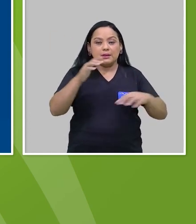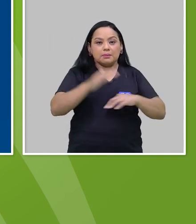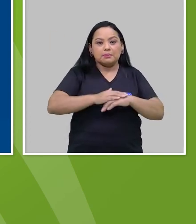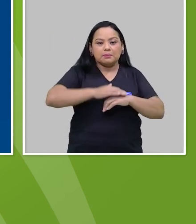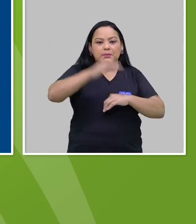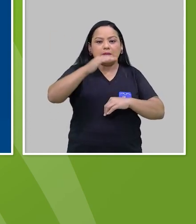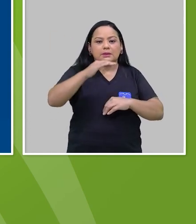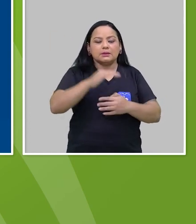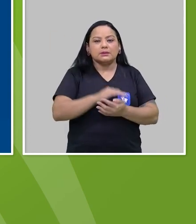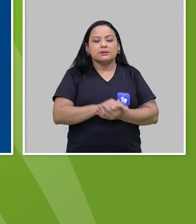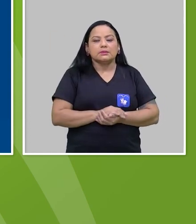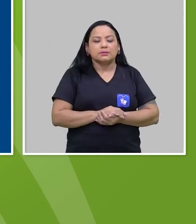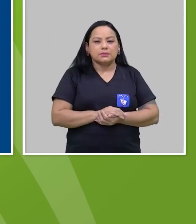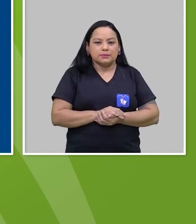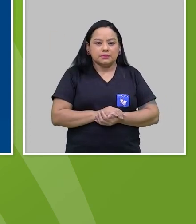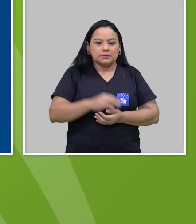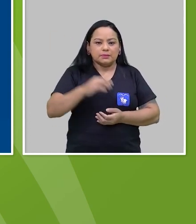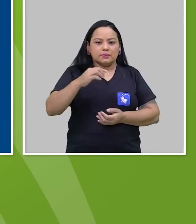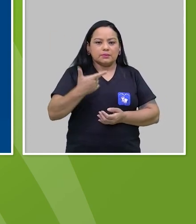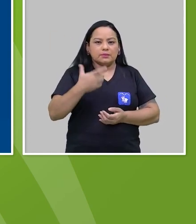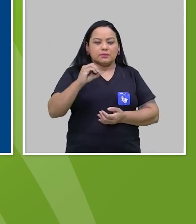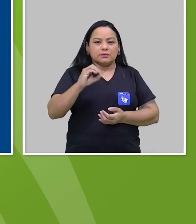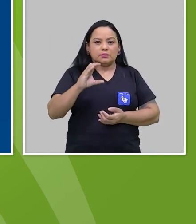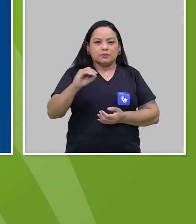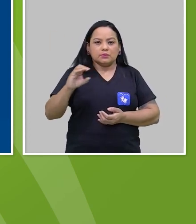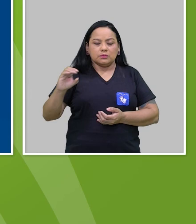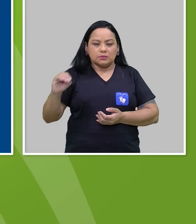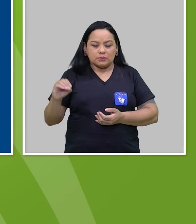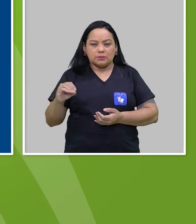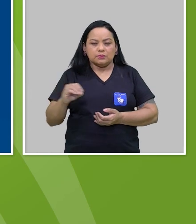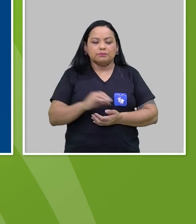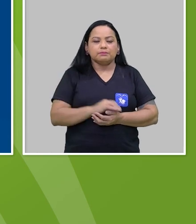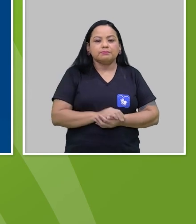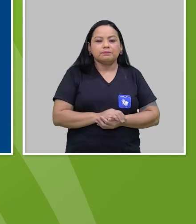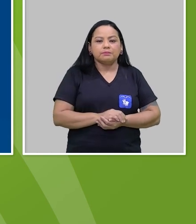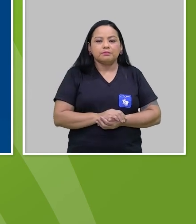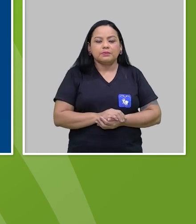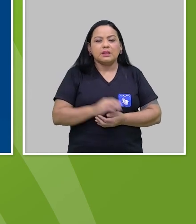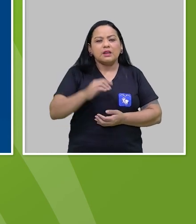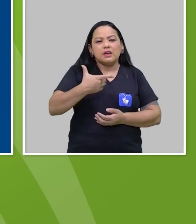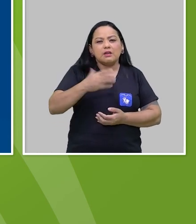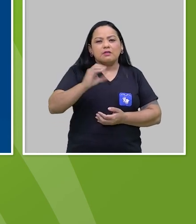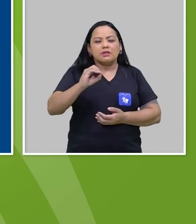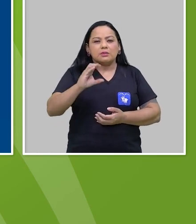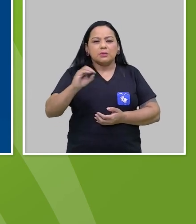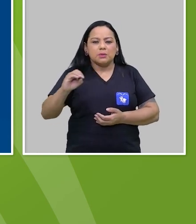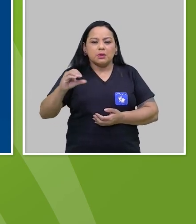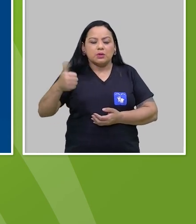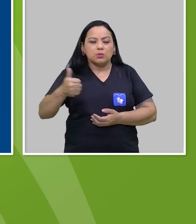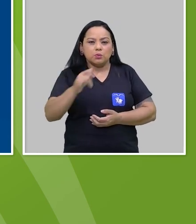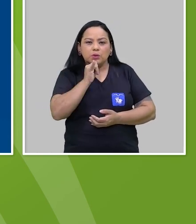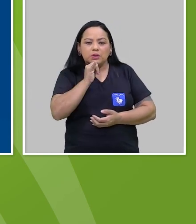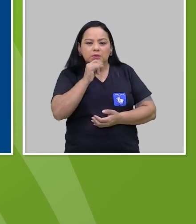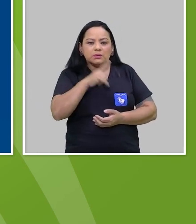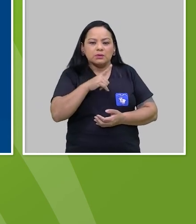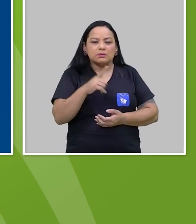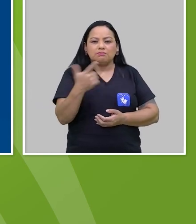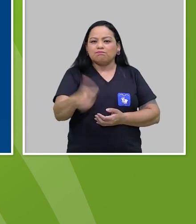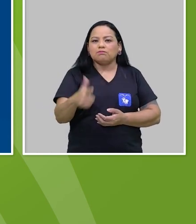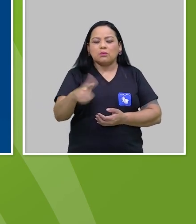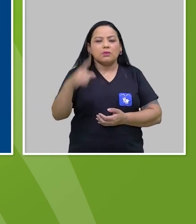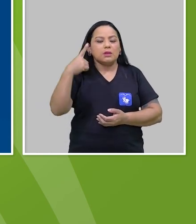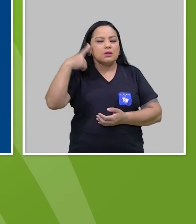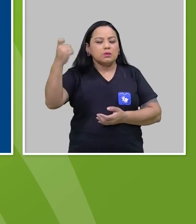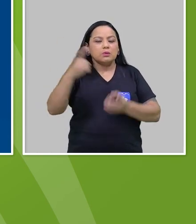mais de 20.000 Hz, 20.001, por exemplo, eu também não vou ter som. Eu